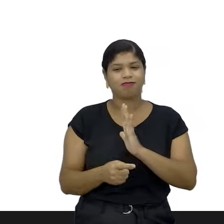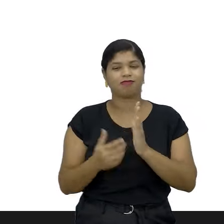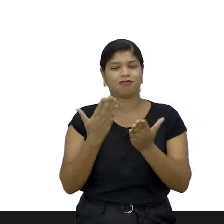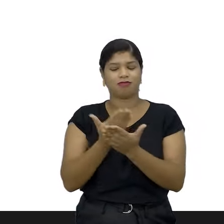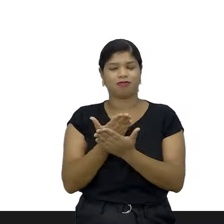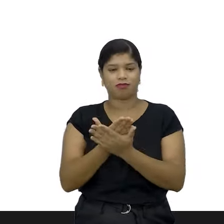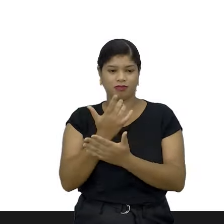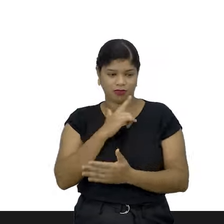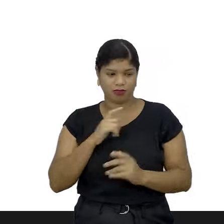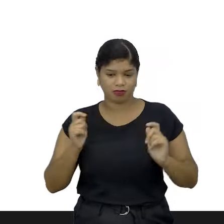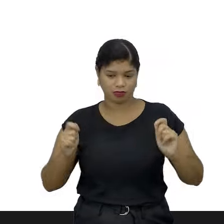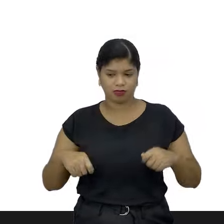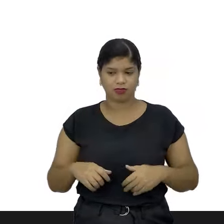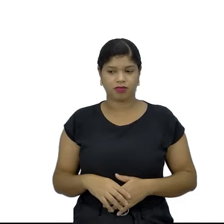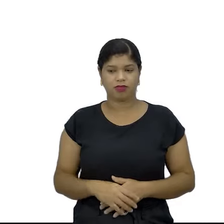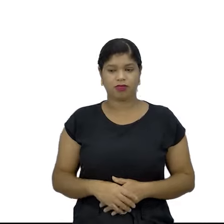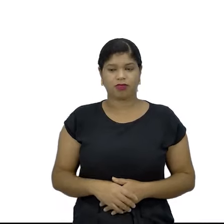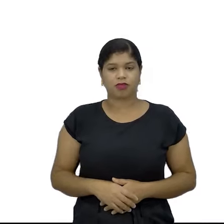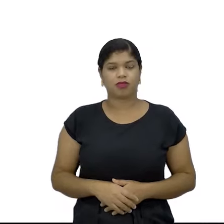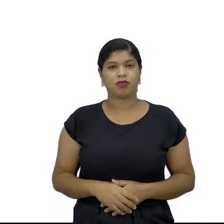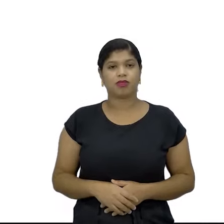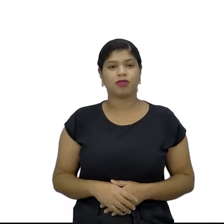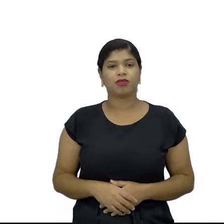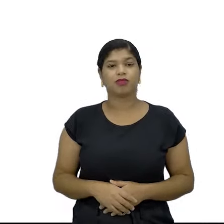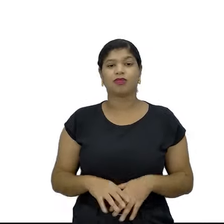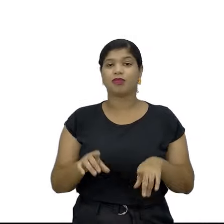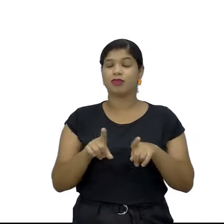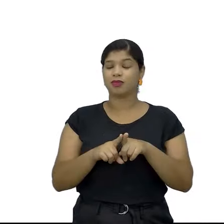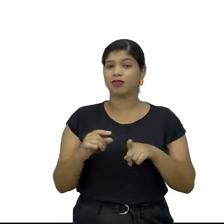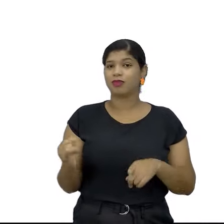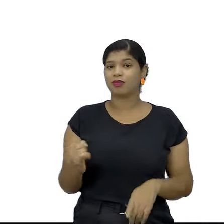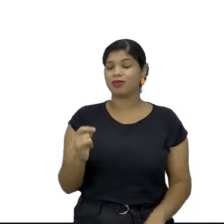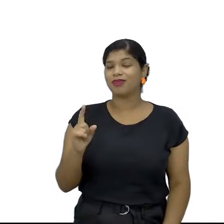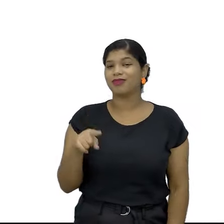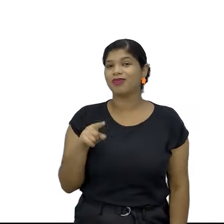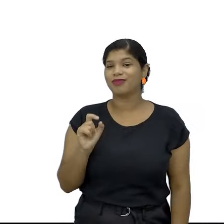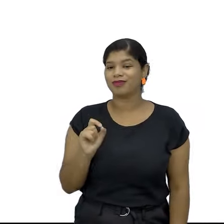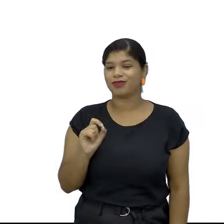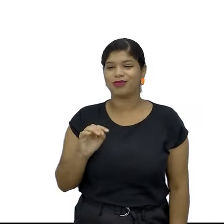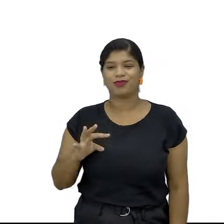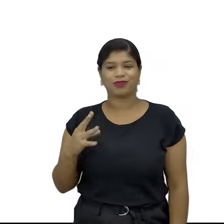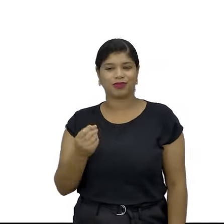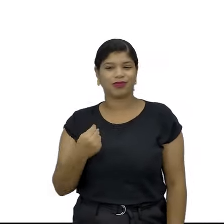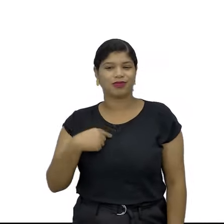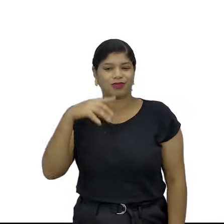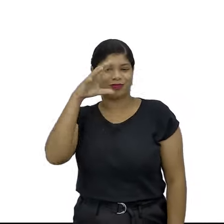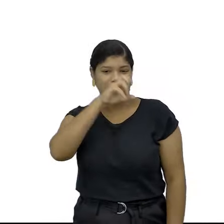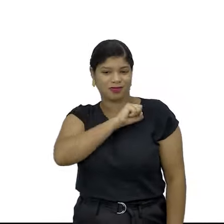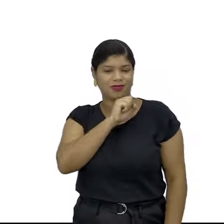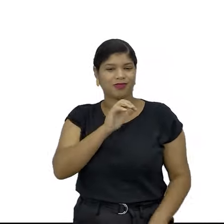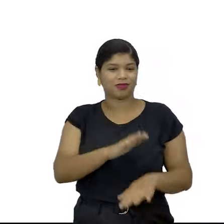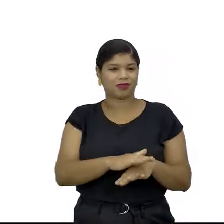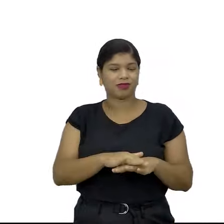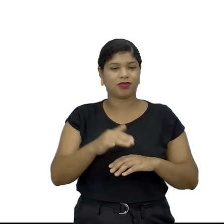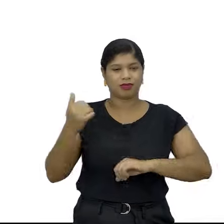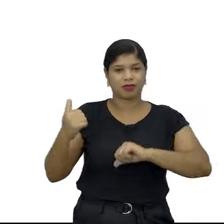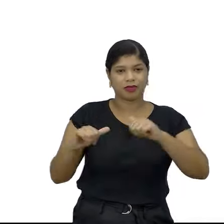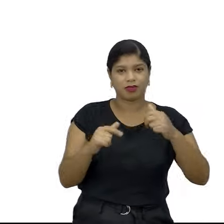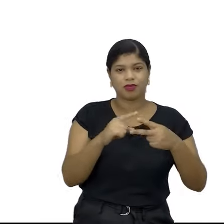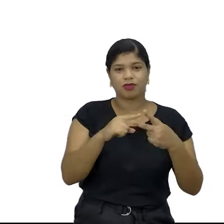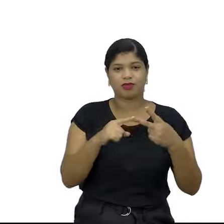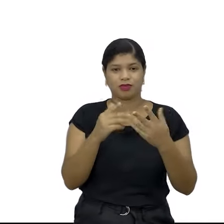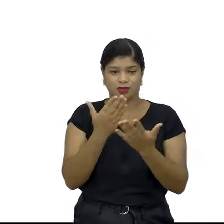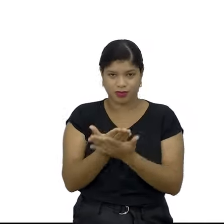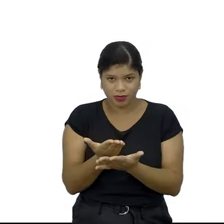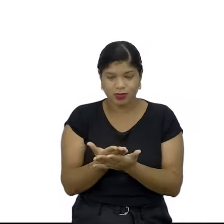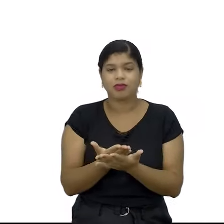estudo, tá bem? E vamos sistematizar aqui, né, tudo que nós vimos. Nós fizemos a análise de 2 aulas,